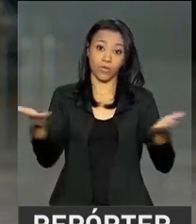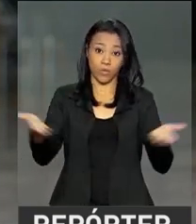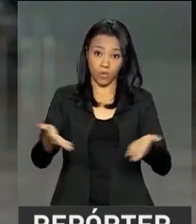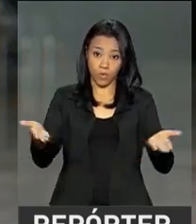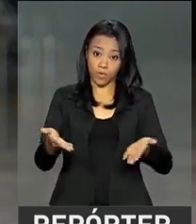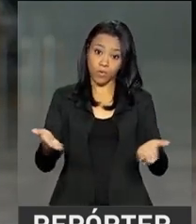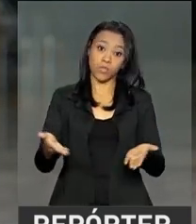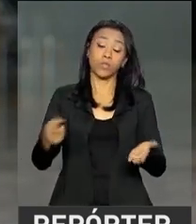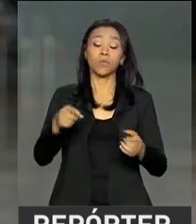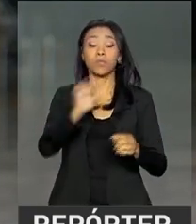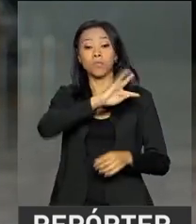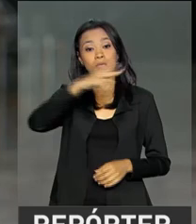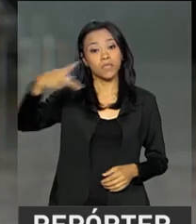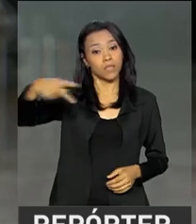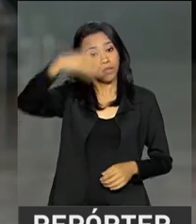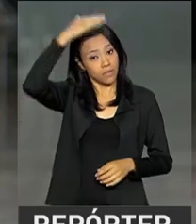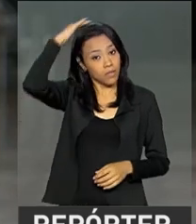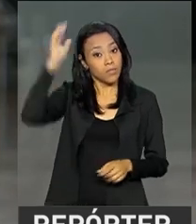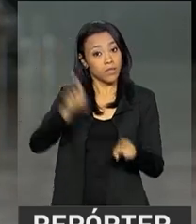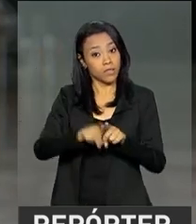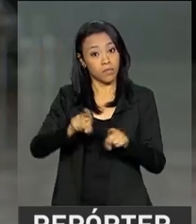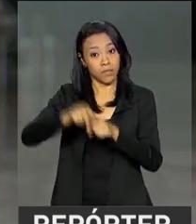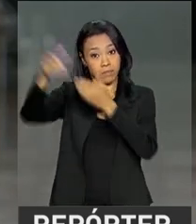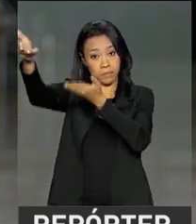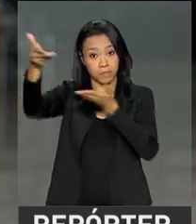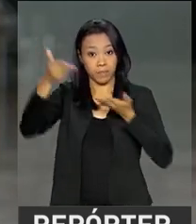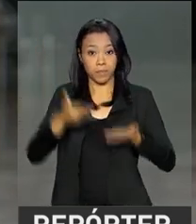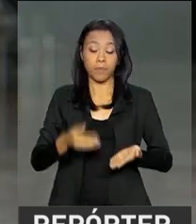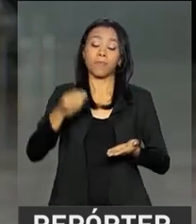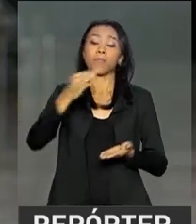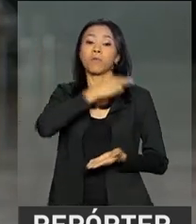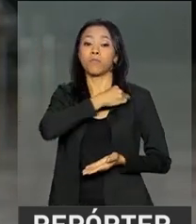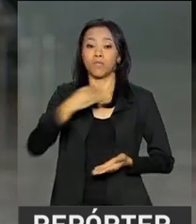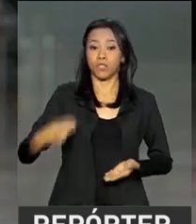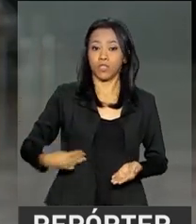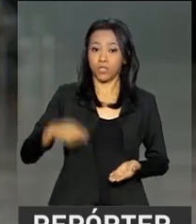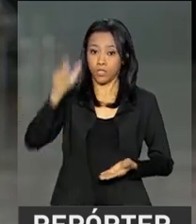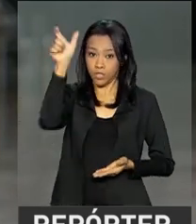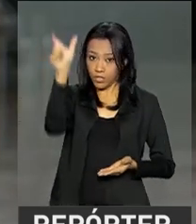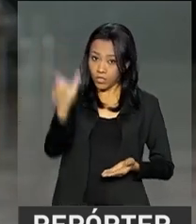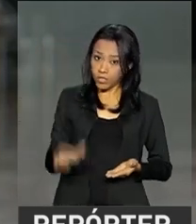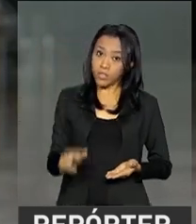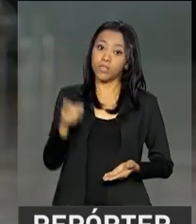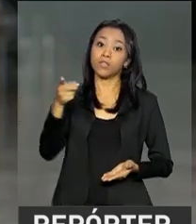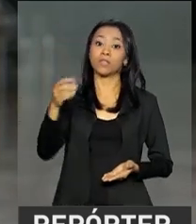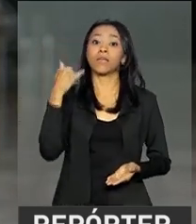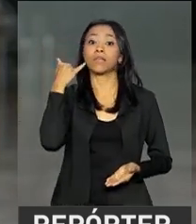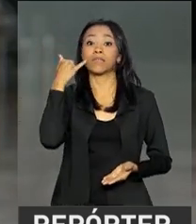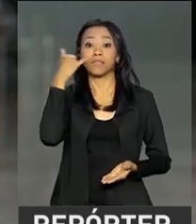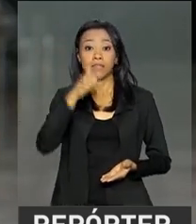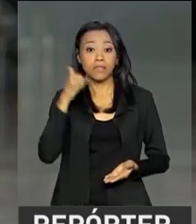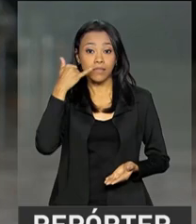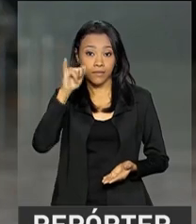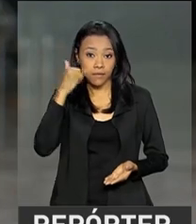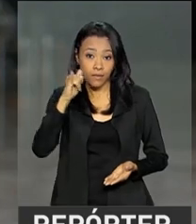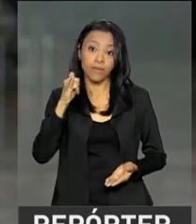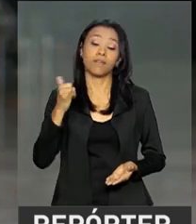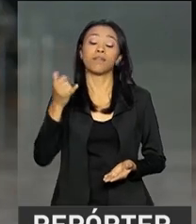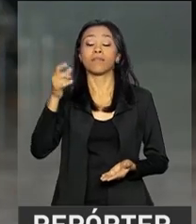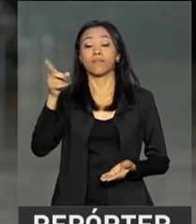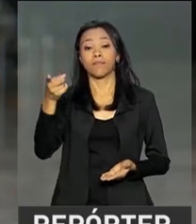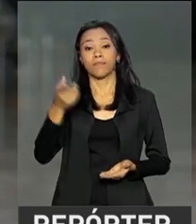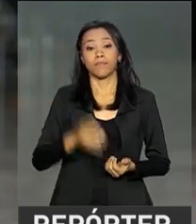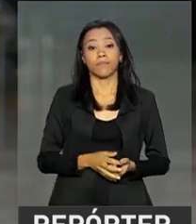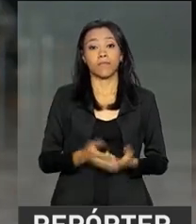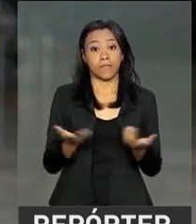recebe também o ministro dos Negócios Estrangeiros e da Cooperação Internacional da República Italiana, Angelino